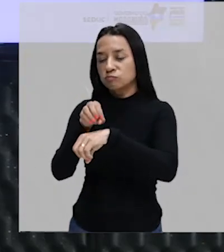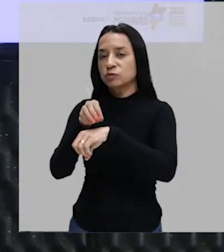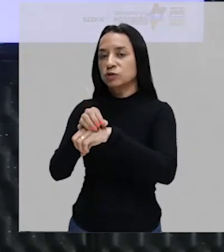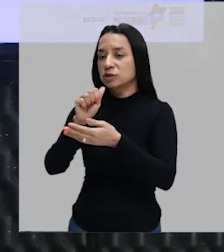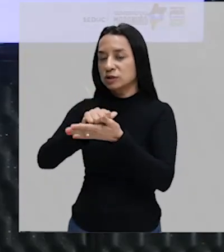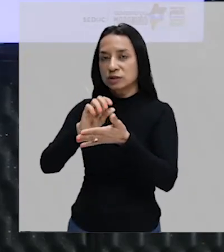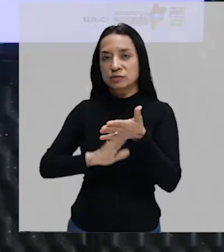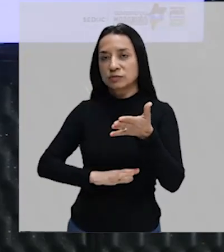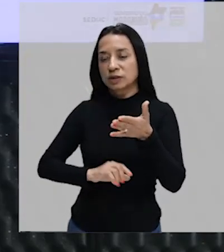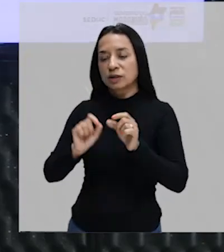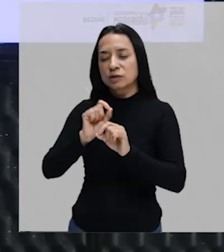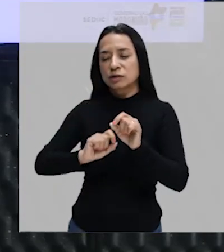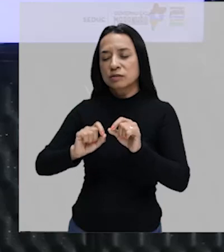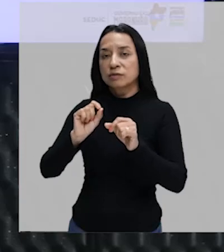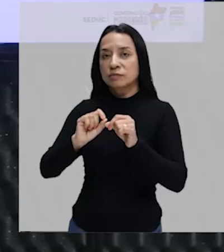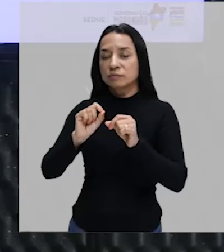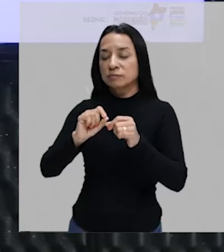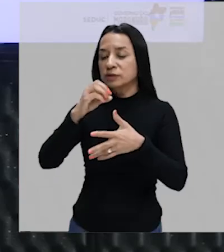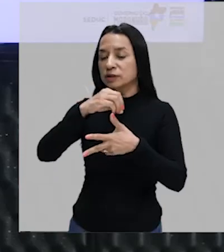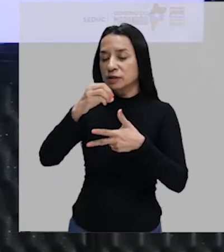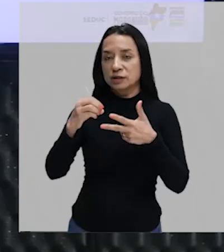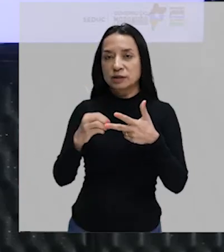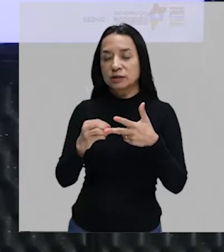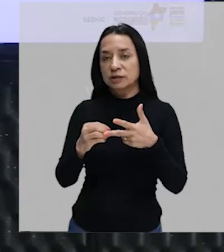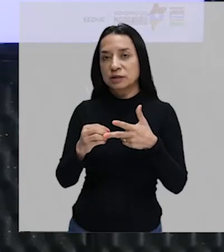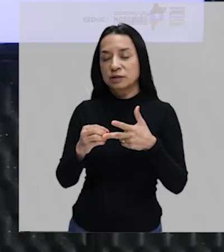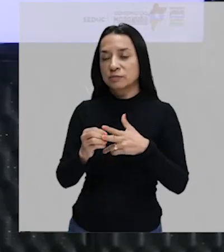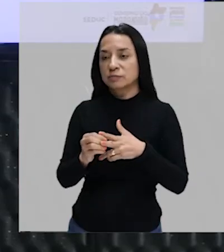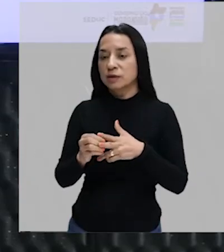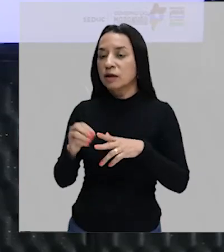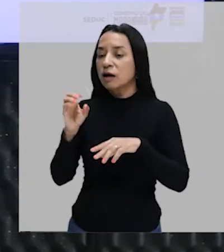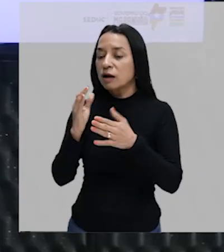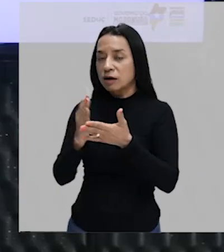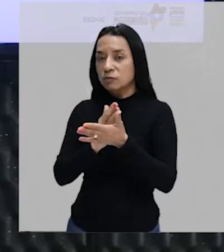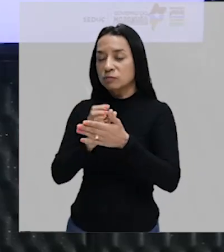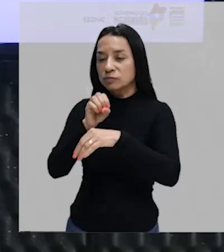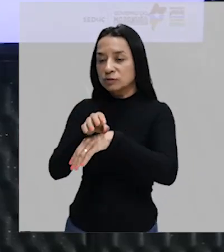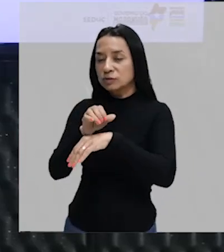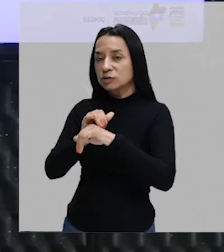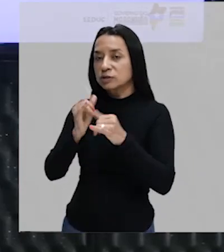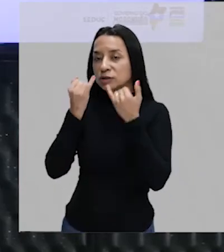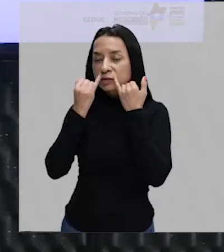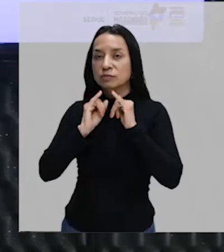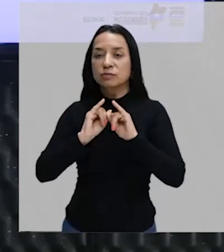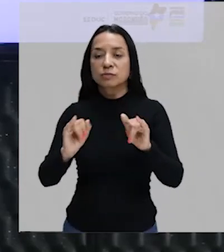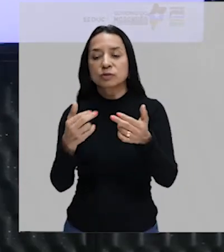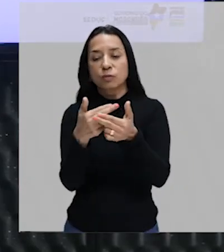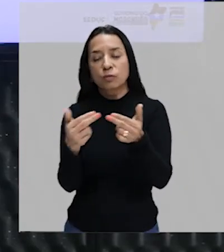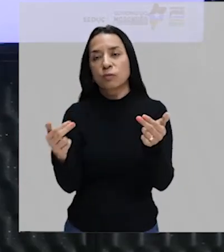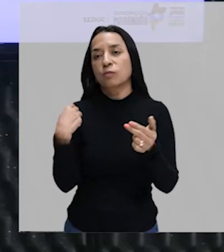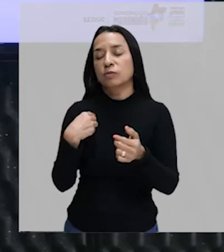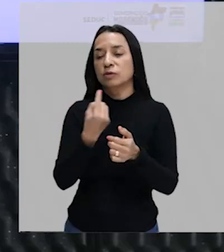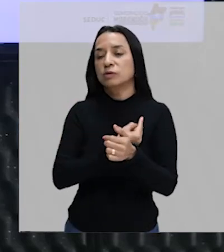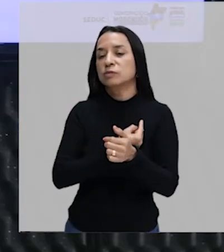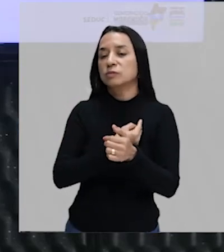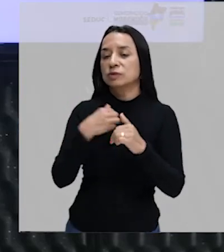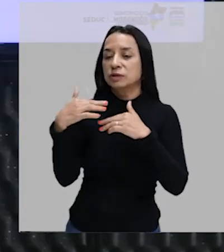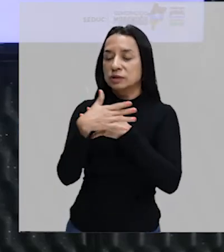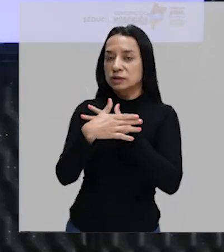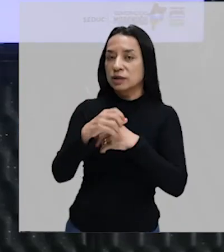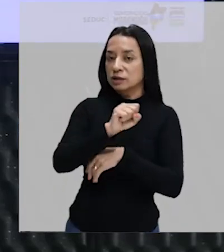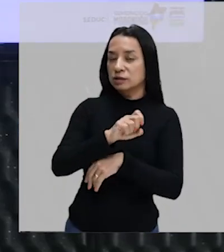está no terceirão, tá certo? Tem o Tia Lui Pequeno com algumas dicas, informações, coisas da nossa cidade, coisas do nosso